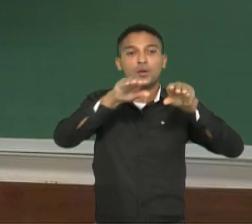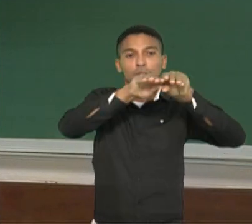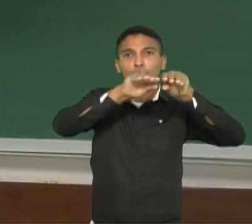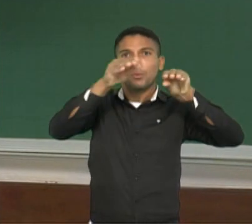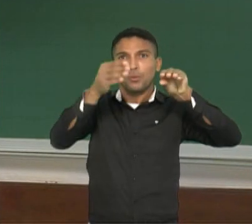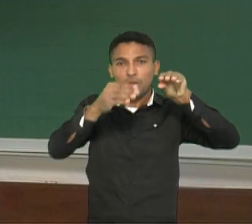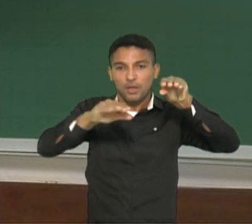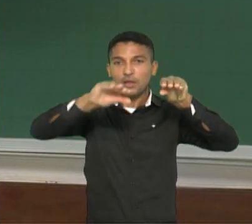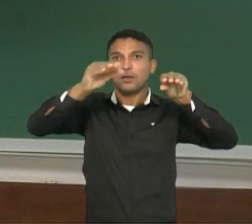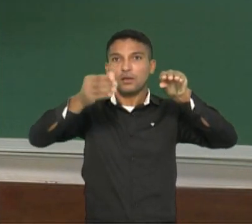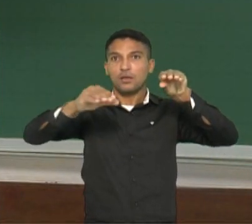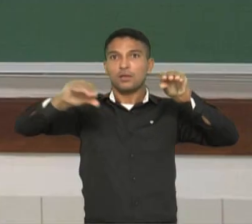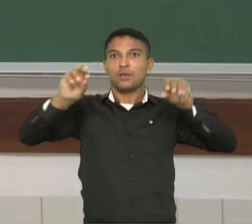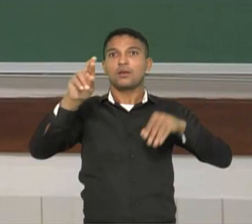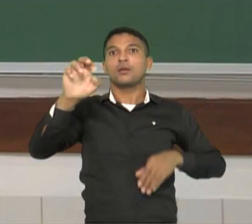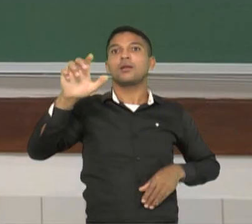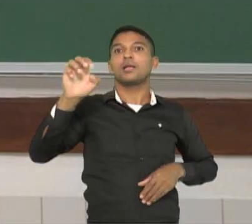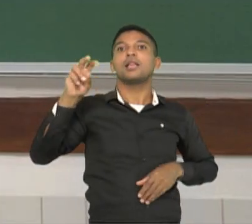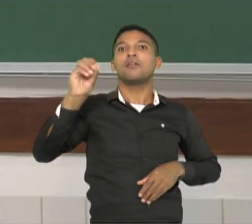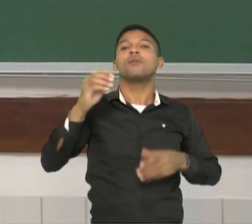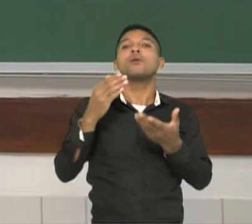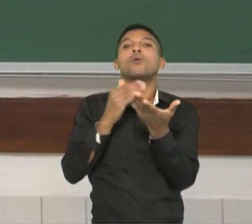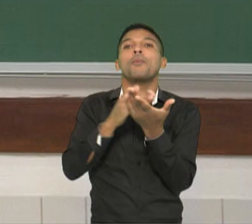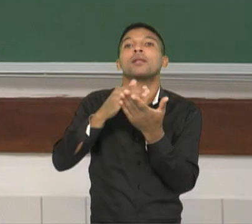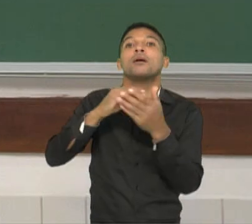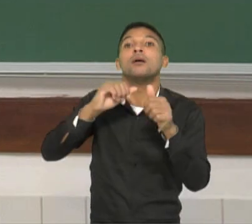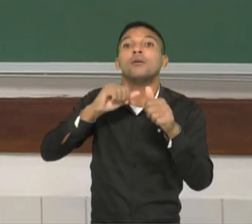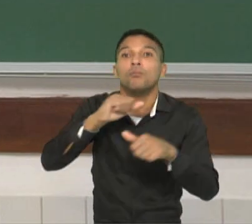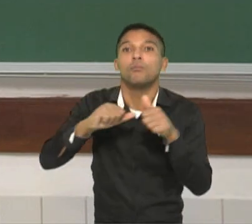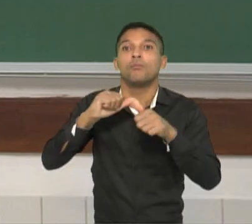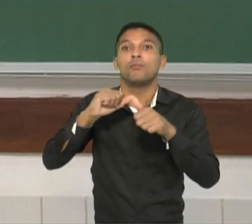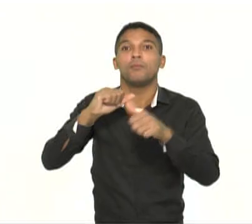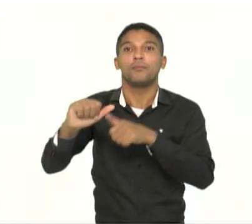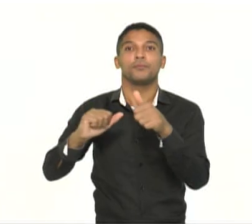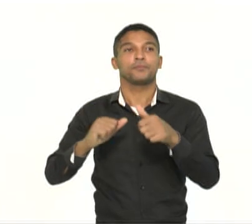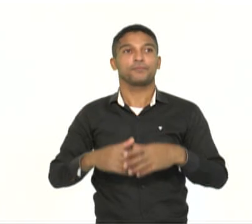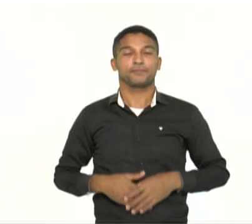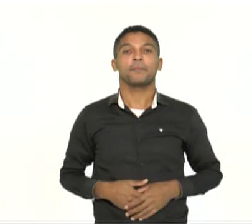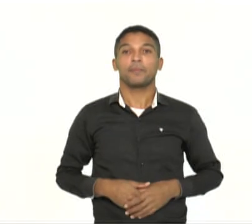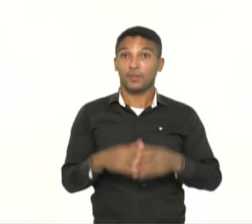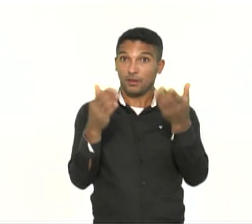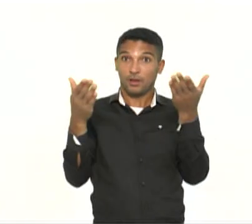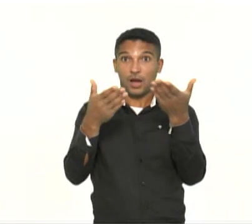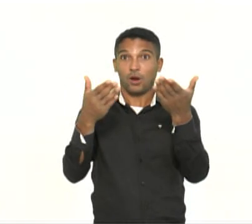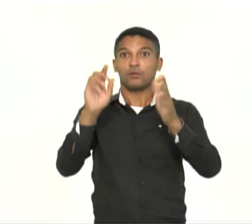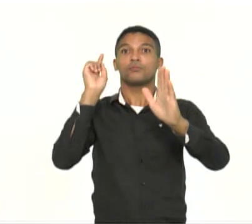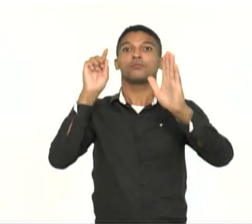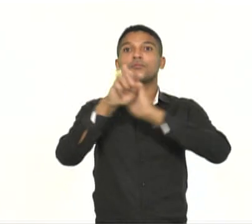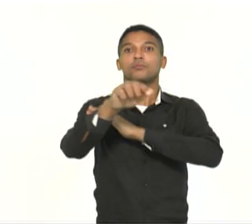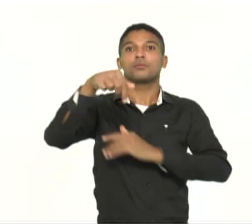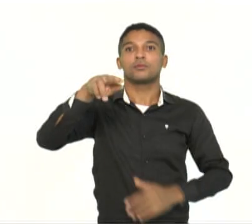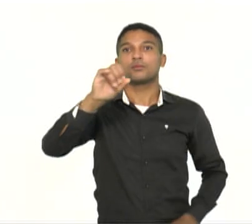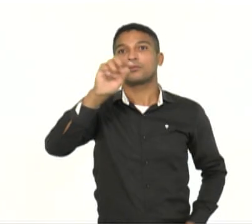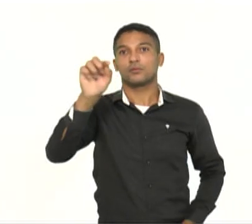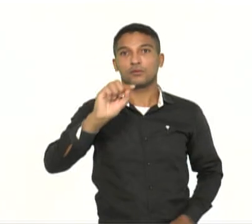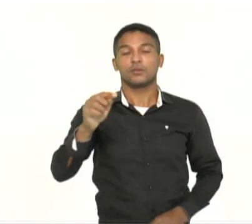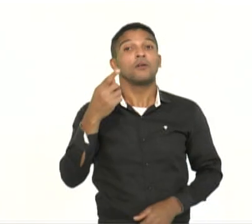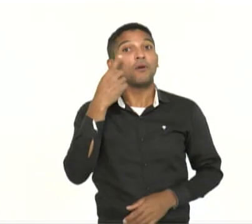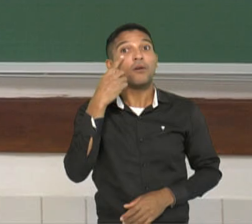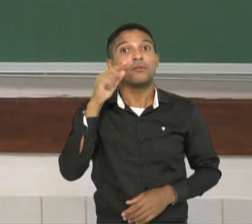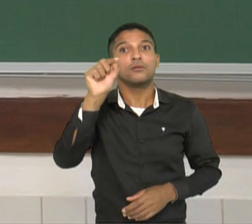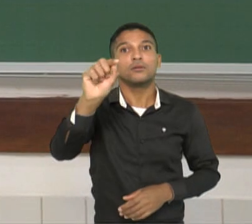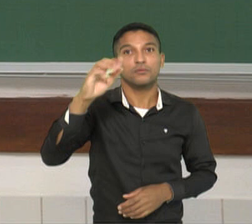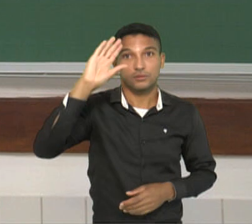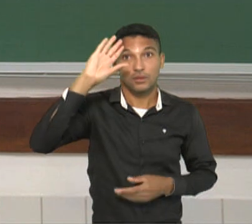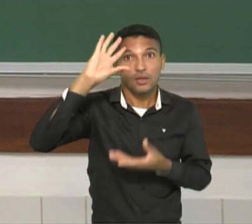de transição. E agora, o que a gente vai ver aí na tela? Nosso quiz. Vamos lá, vamos juntos ver o que você entendeu do